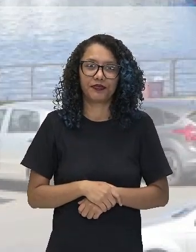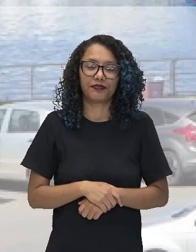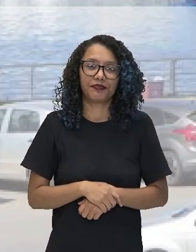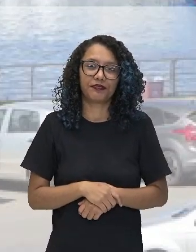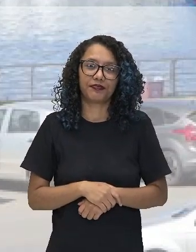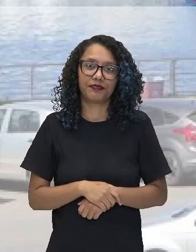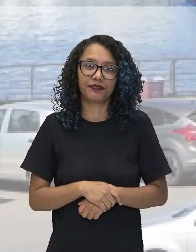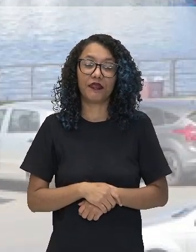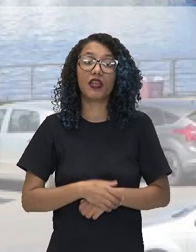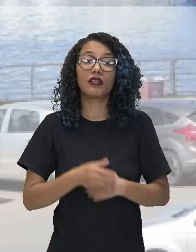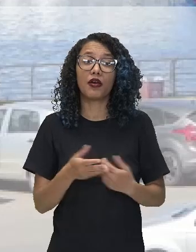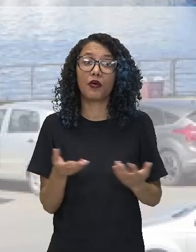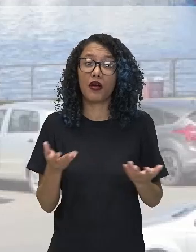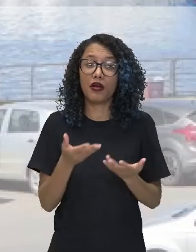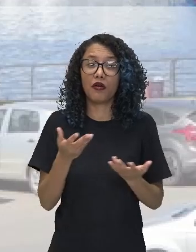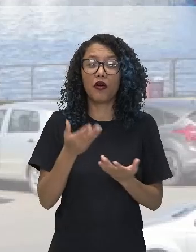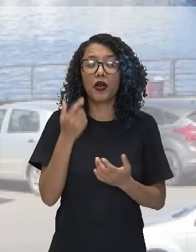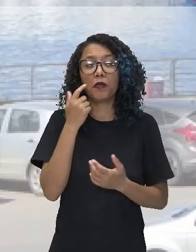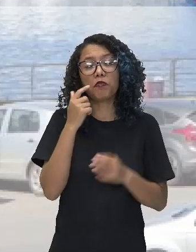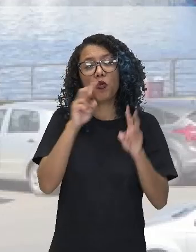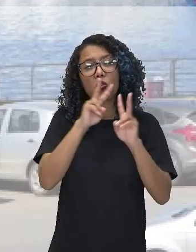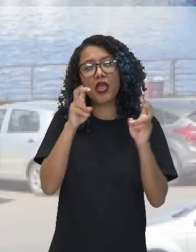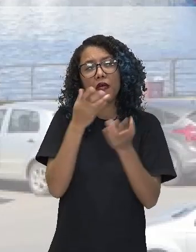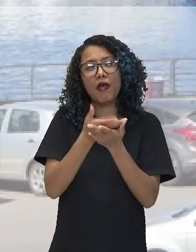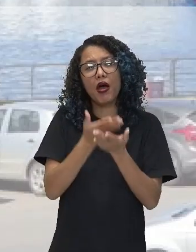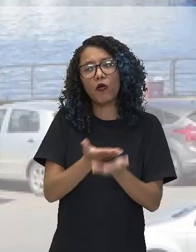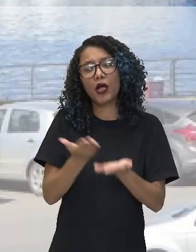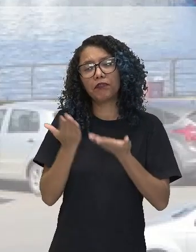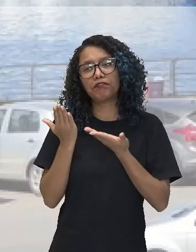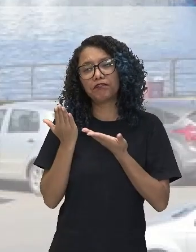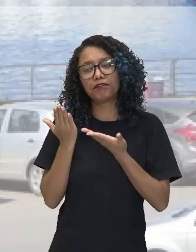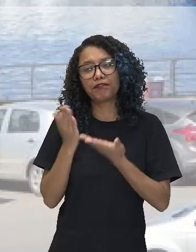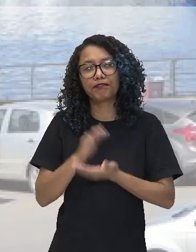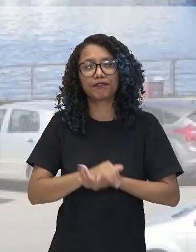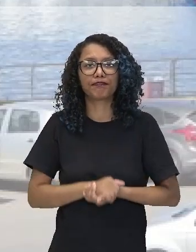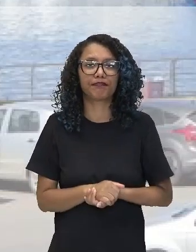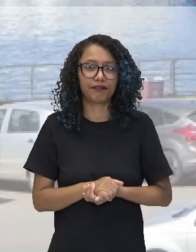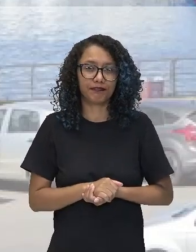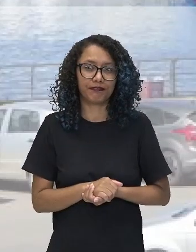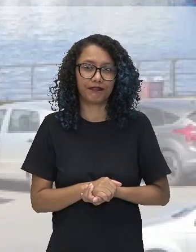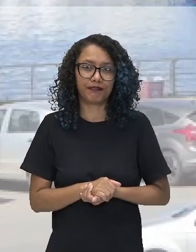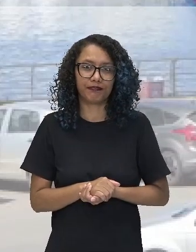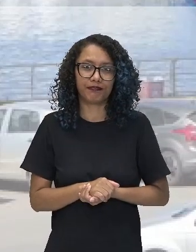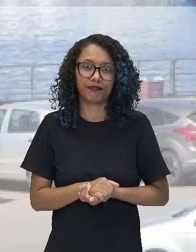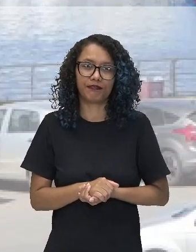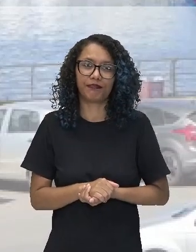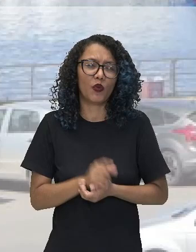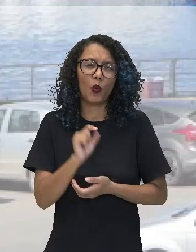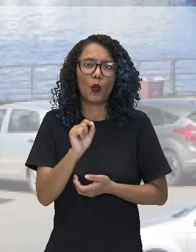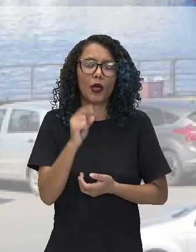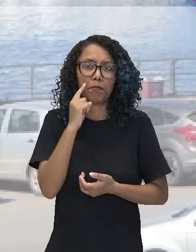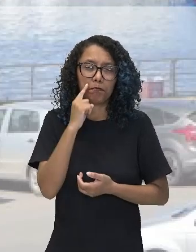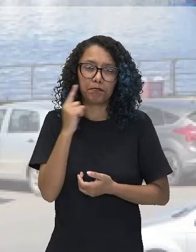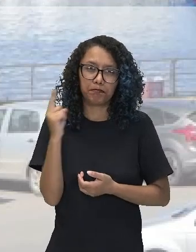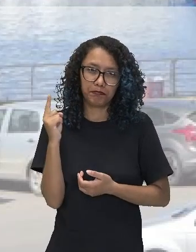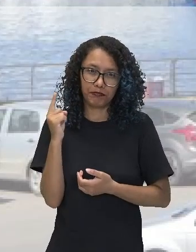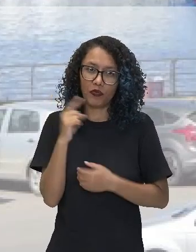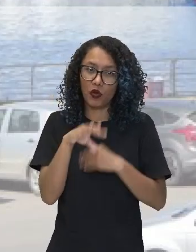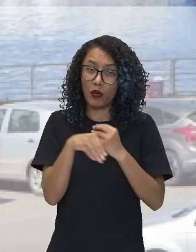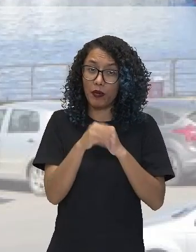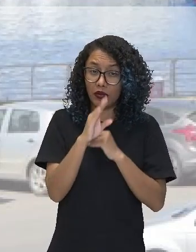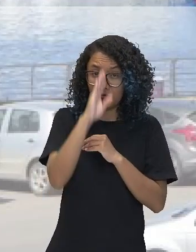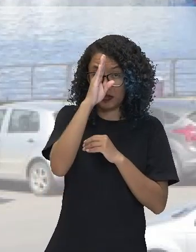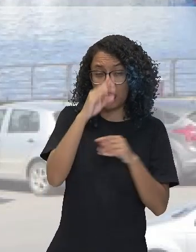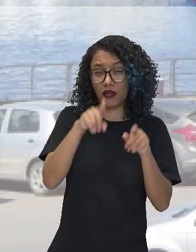a empezar nuestra clase de hoy, que está aquí, ¿no? Como los complementos directos e indirectos